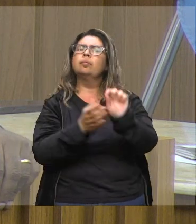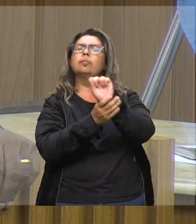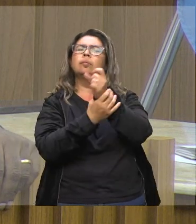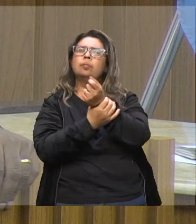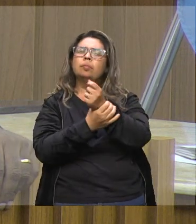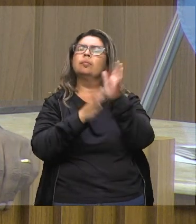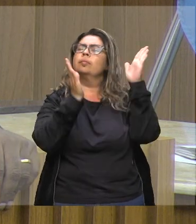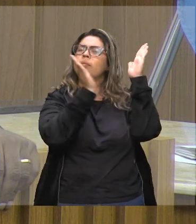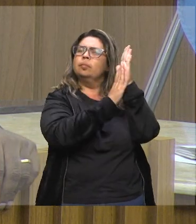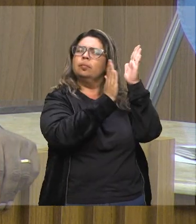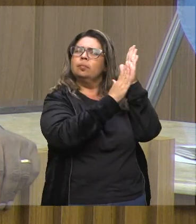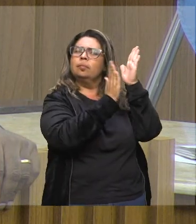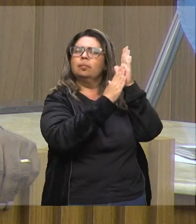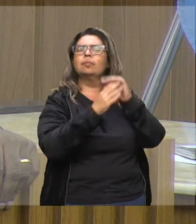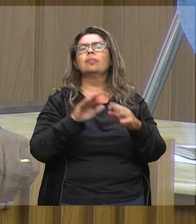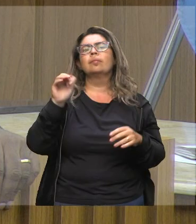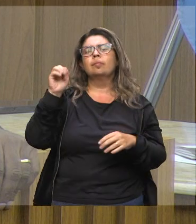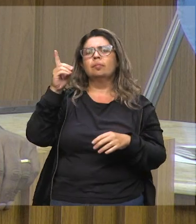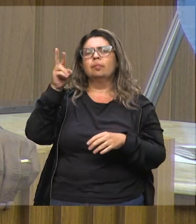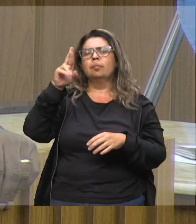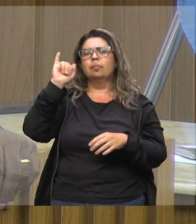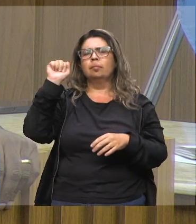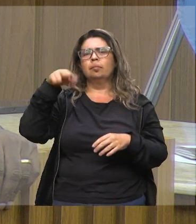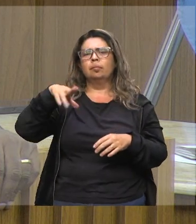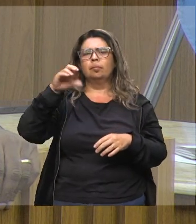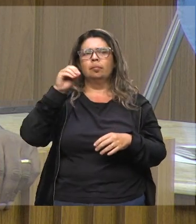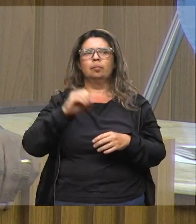quero parabenizar o Adriano